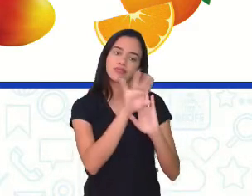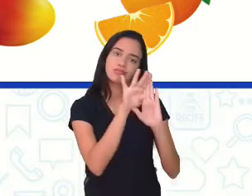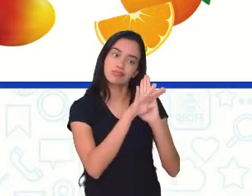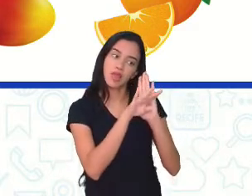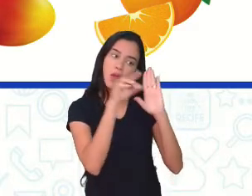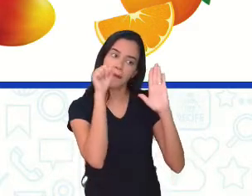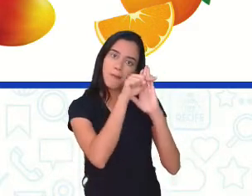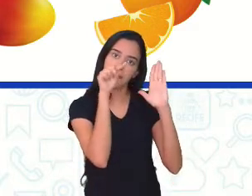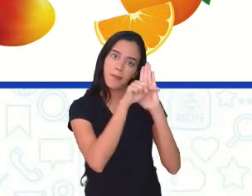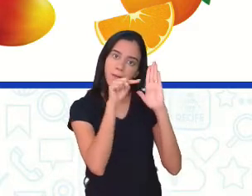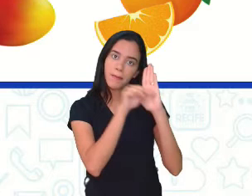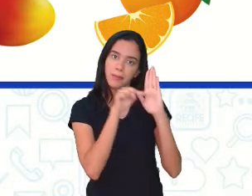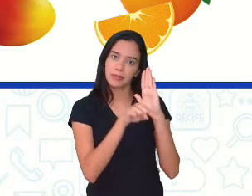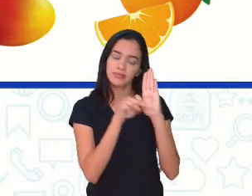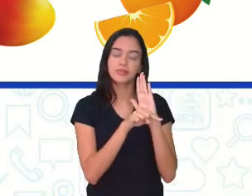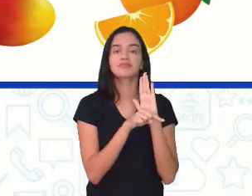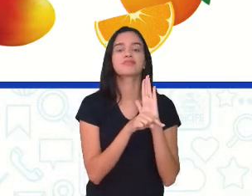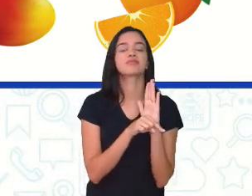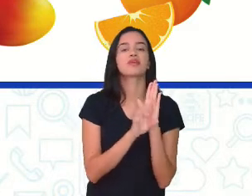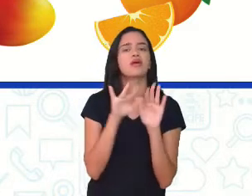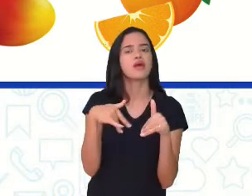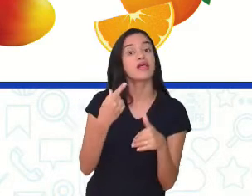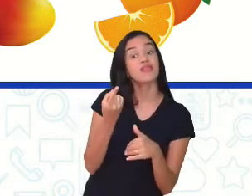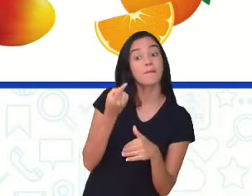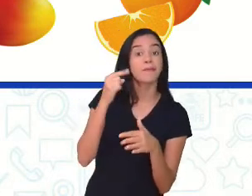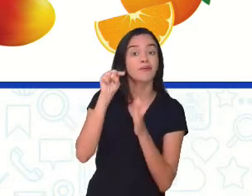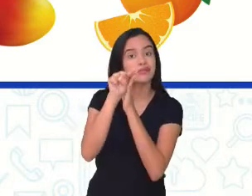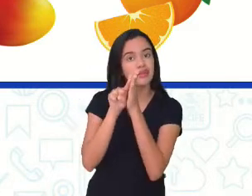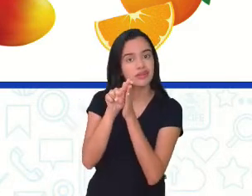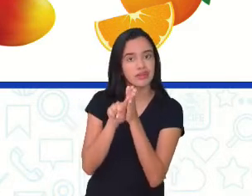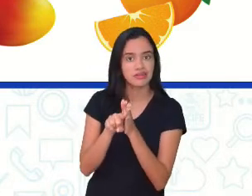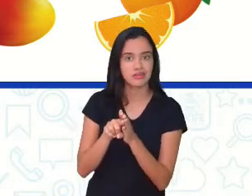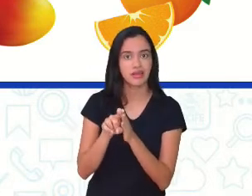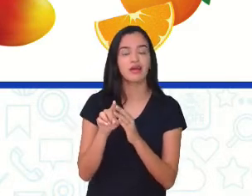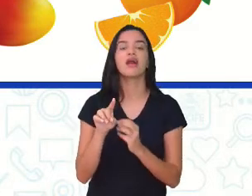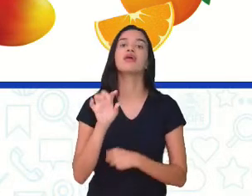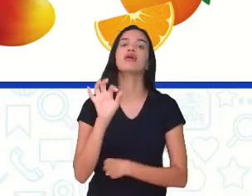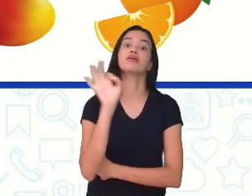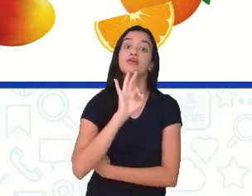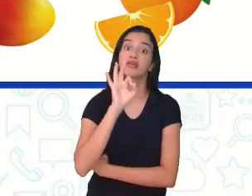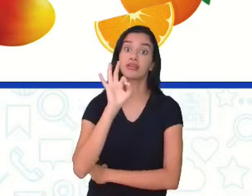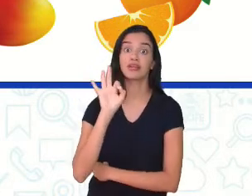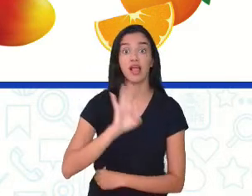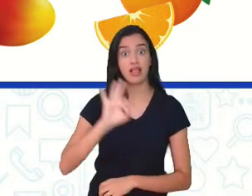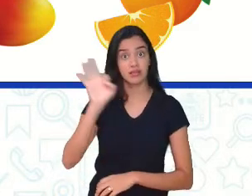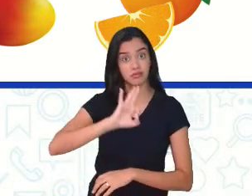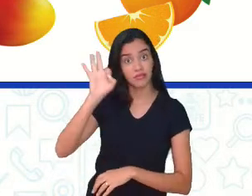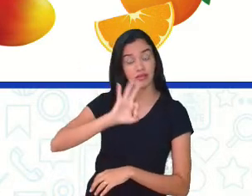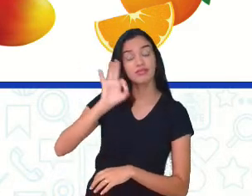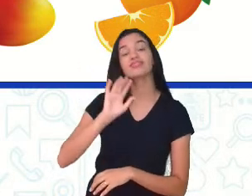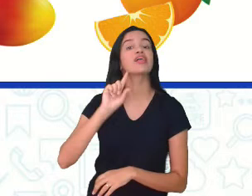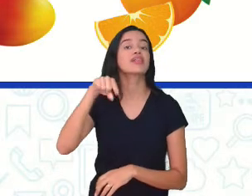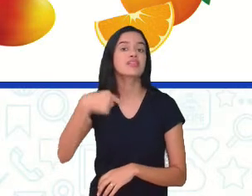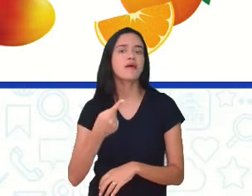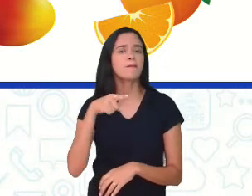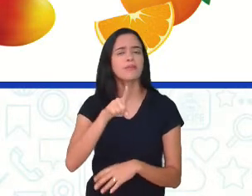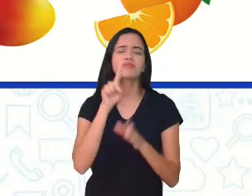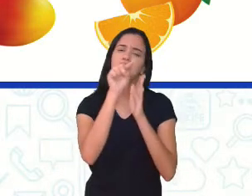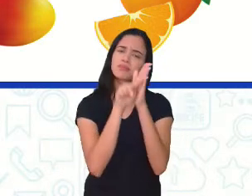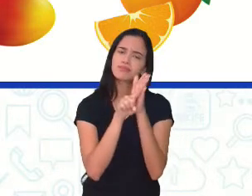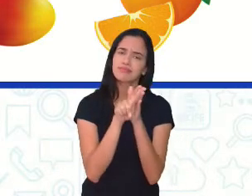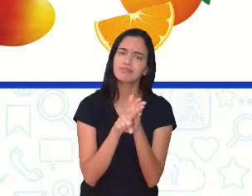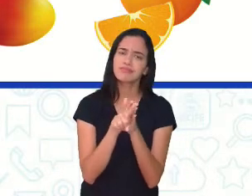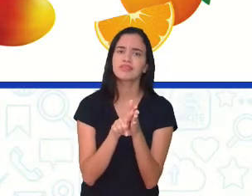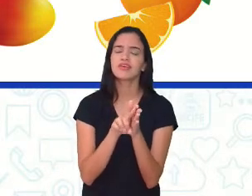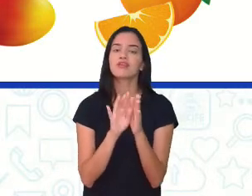de perguntas que você vai fazer para analisar esses dados, certo? Logo após, você vai fazer a pesquisa e